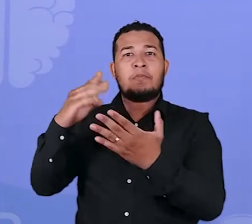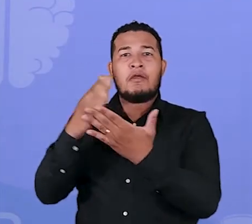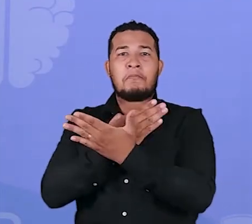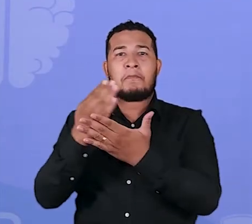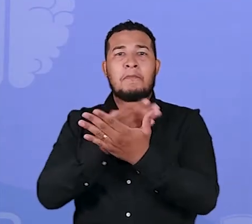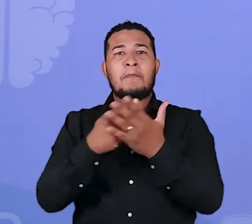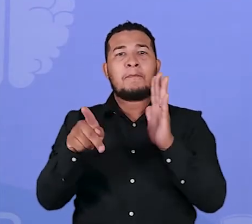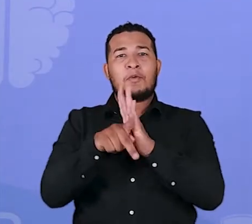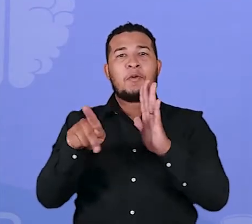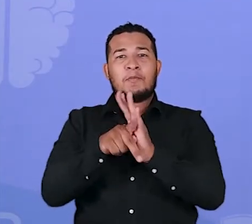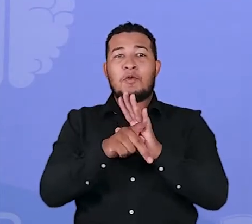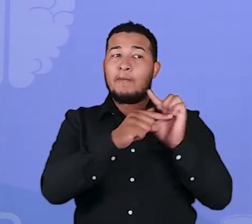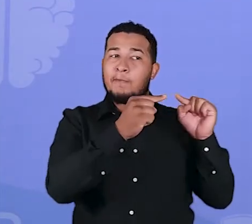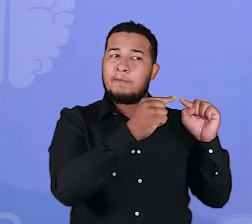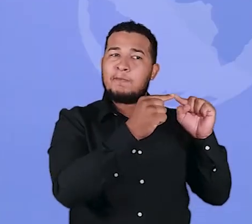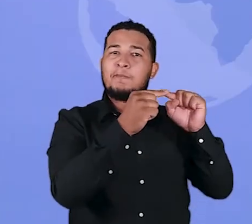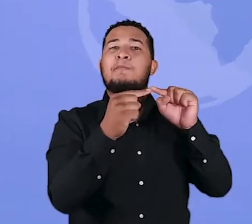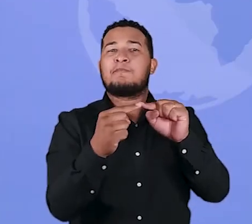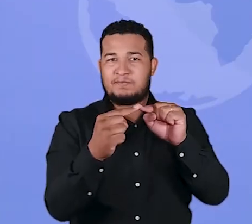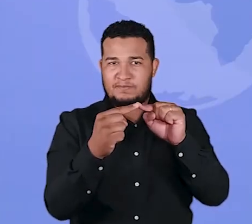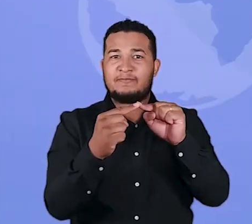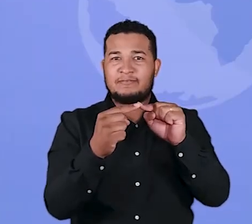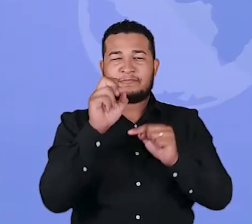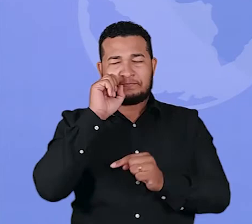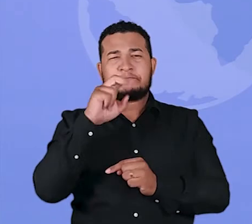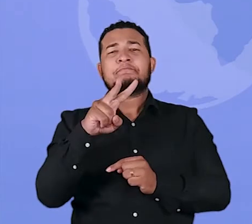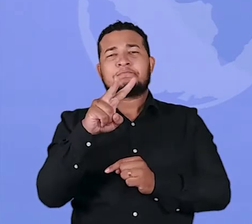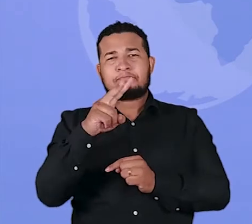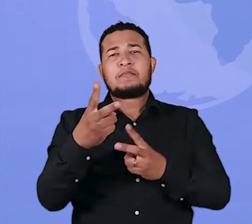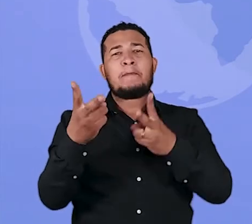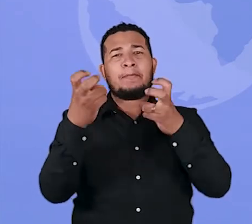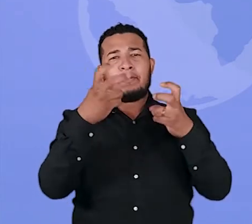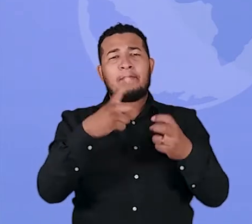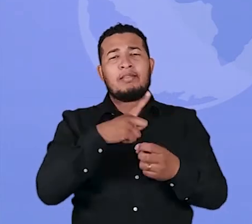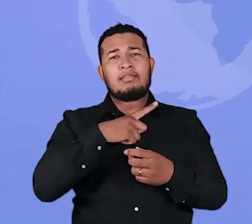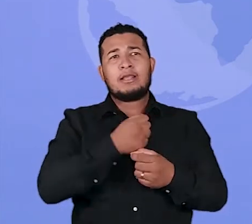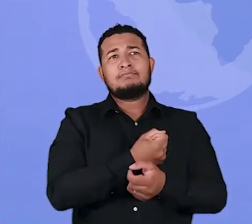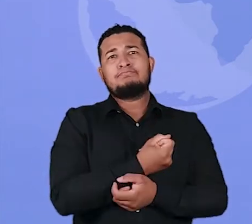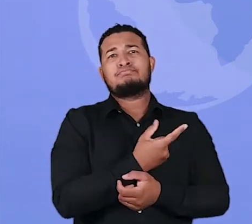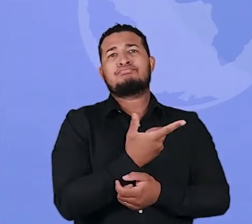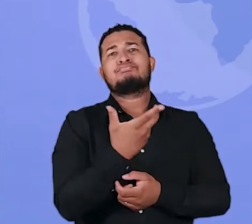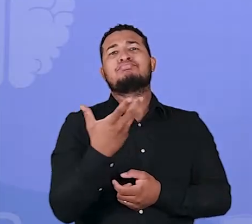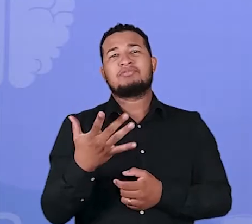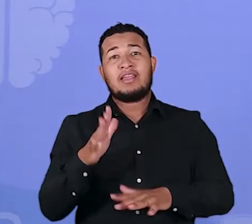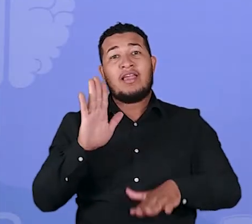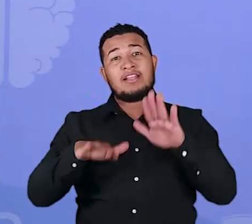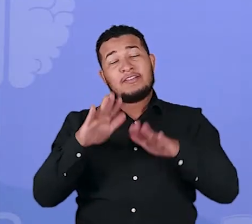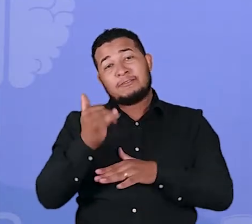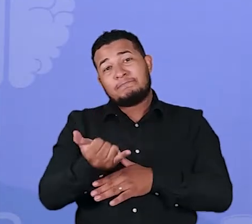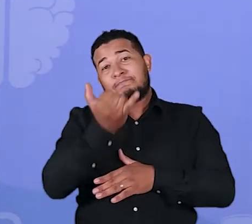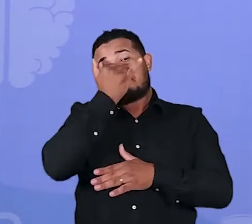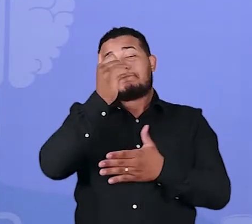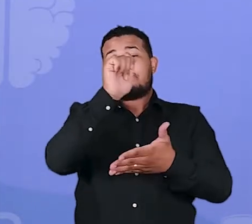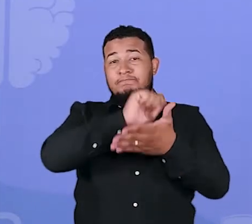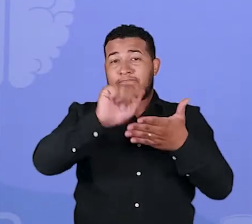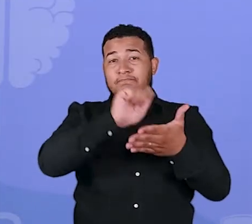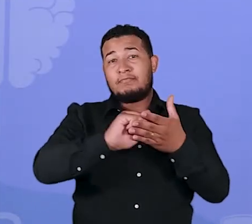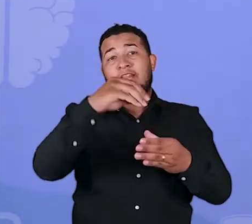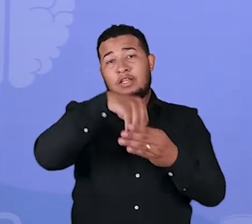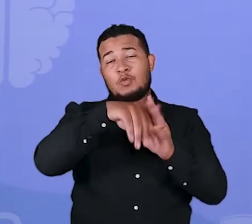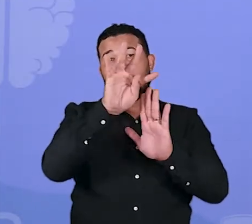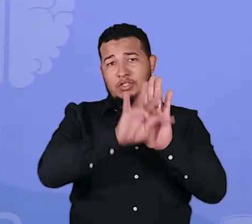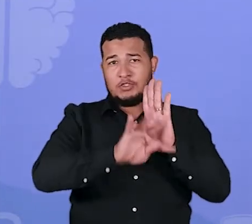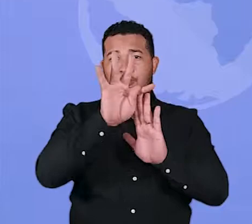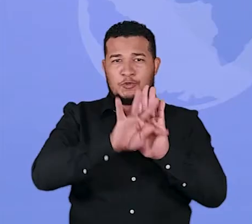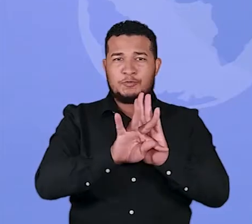tipos de coesão textual que a gente faz e a gente vai ver isso aí. Você vai ver que tem muitas coisas que você acaba escrevendo num